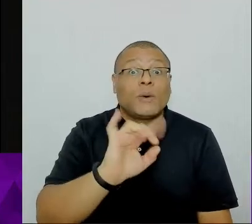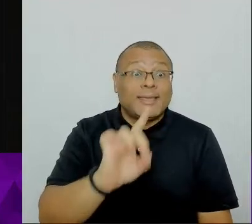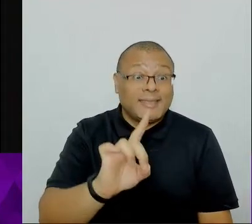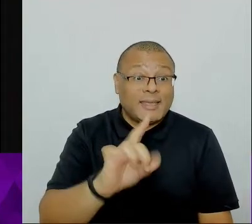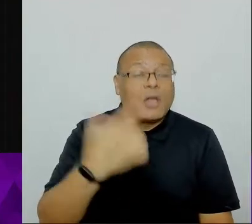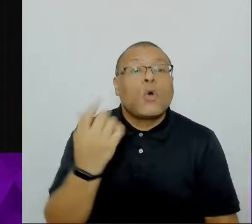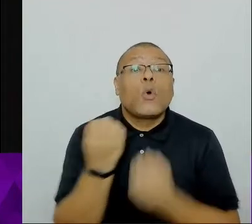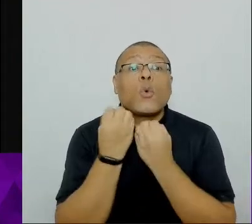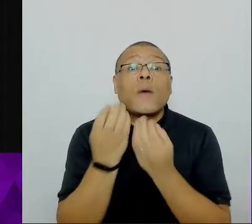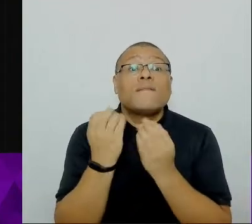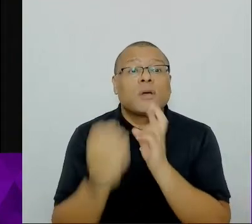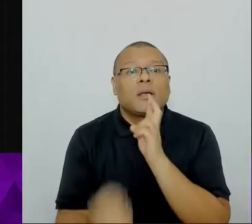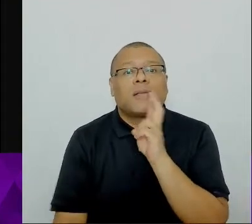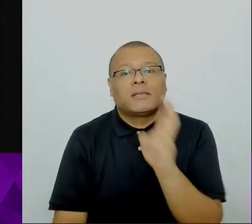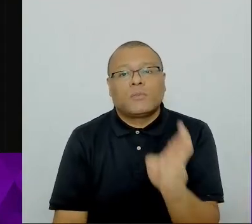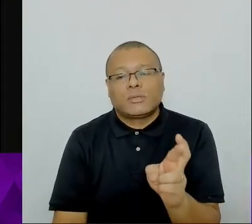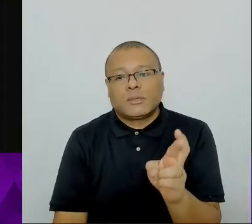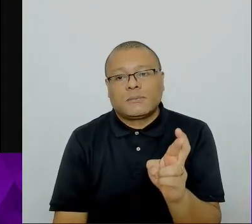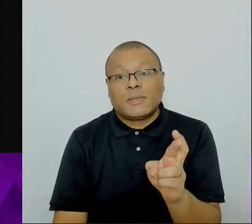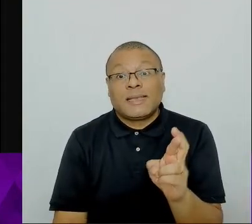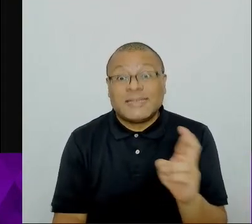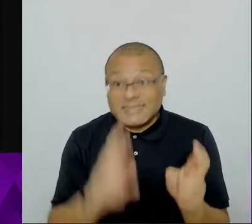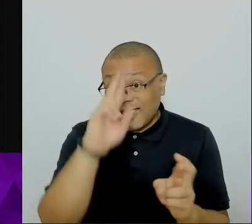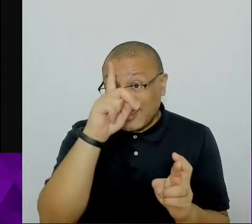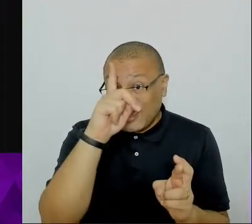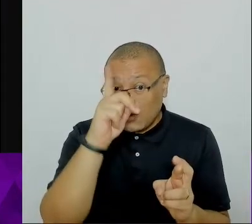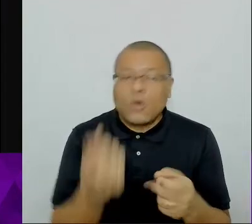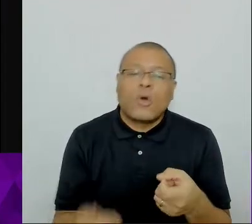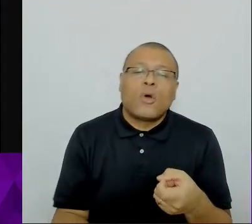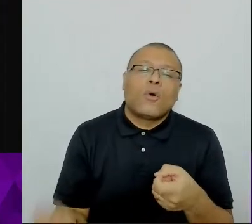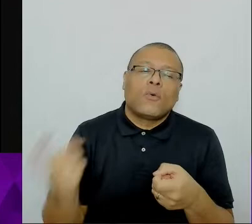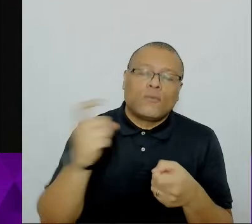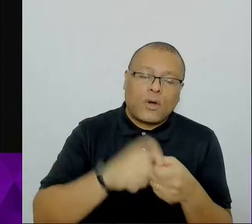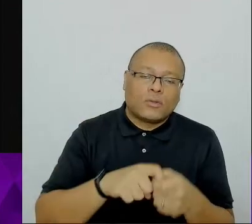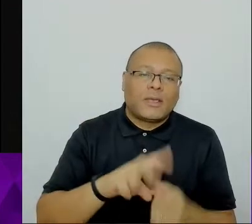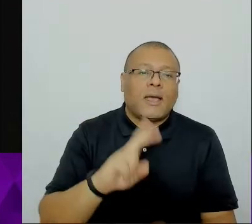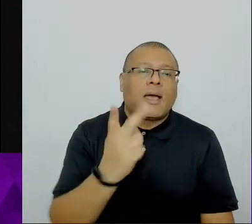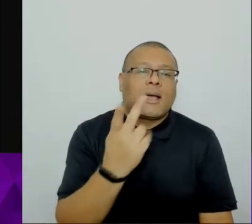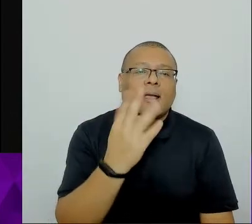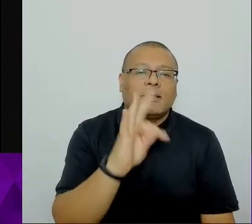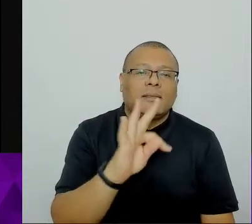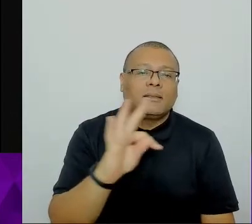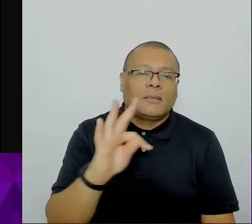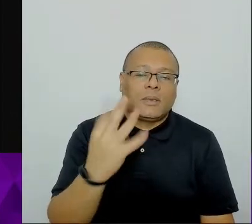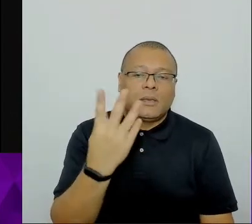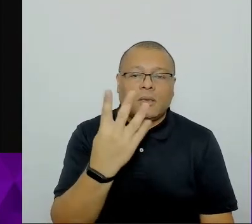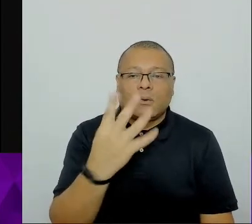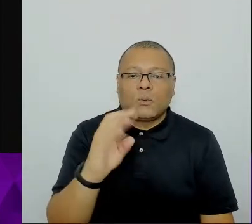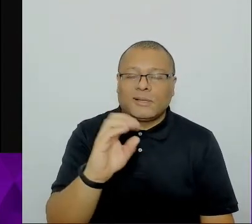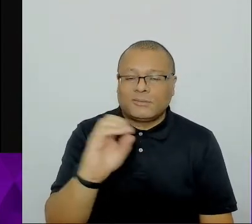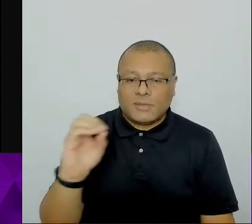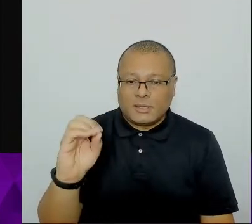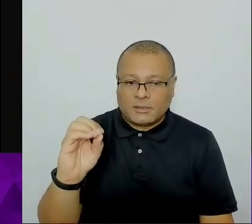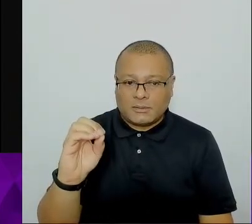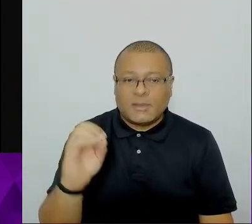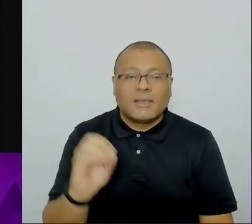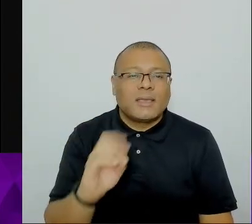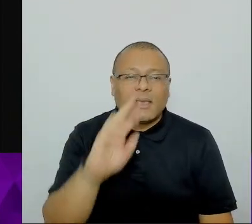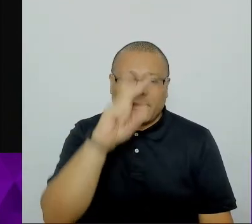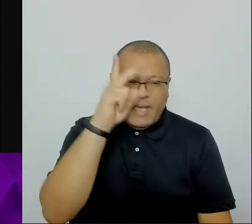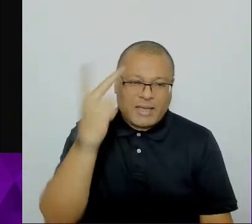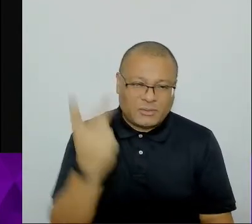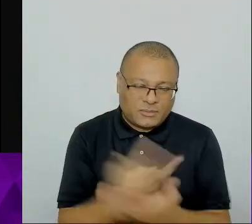recurso na resposta. Se falhar, eu posso retornar um HTTP 400, que é o recurso bad request,